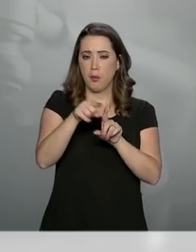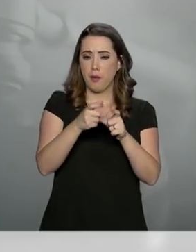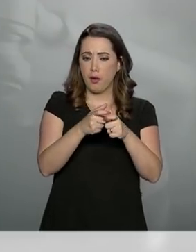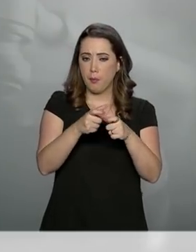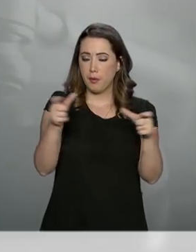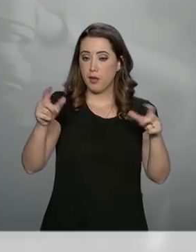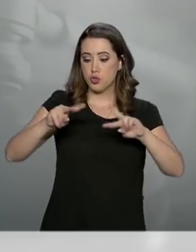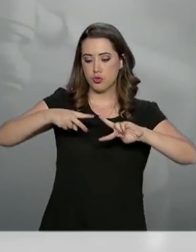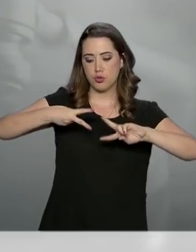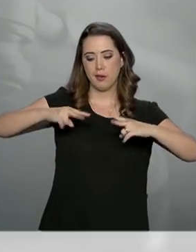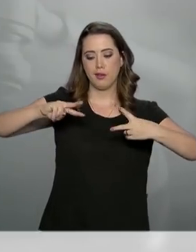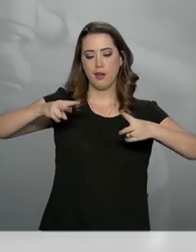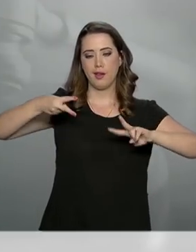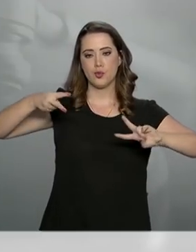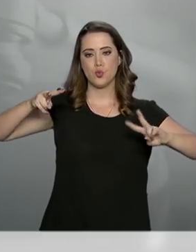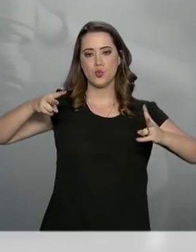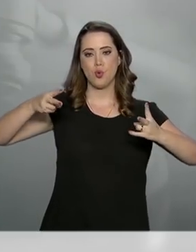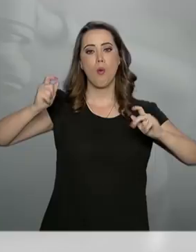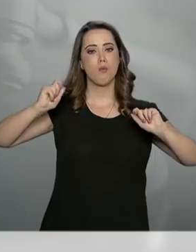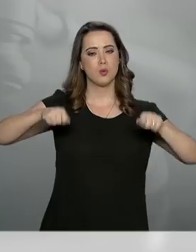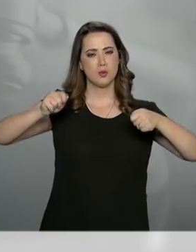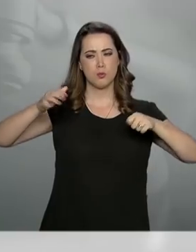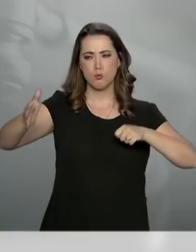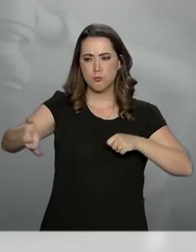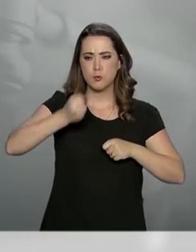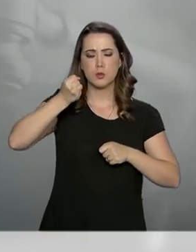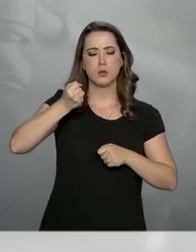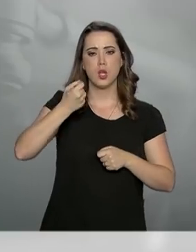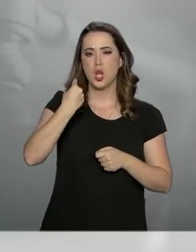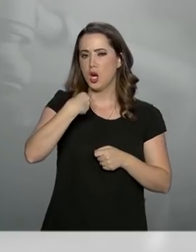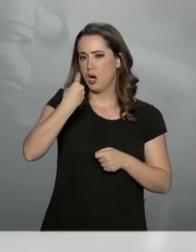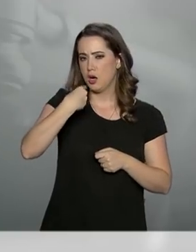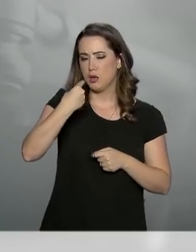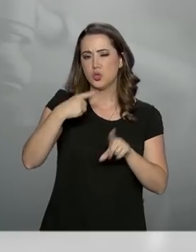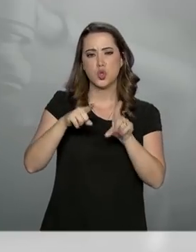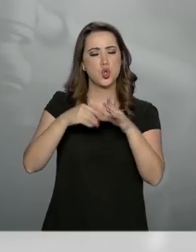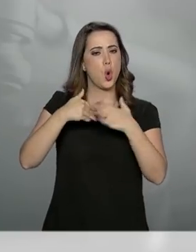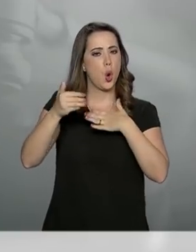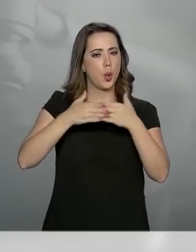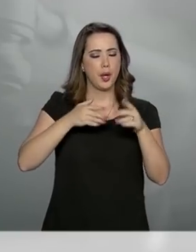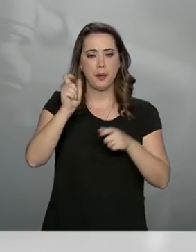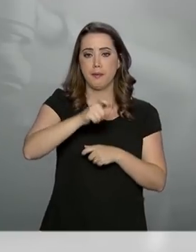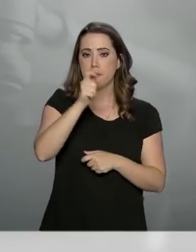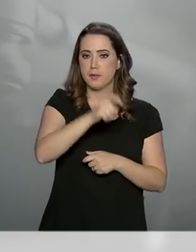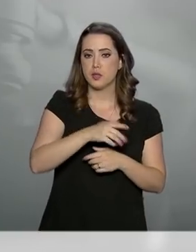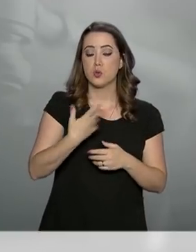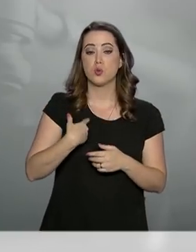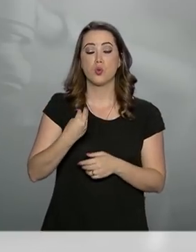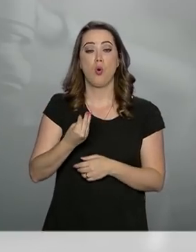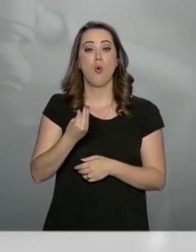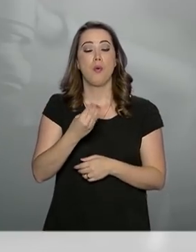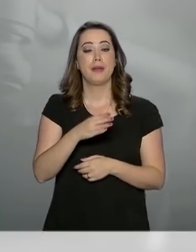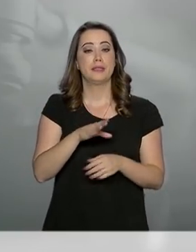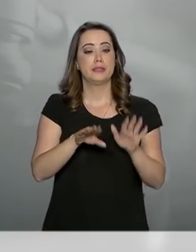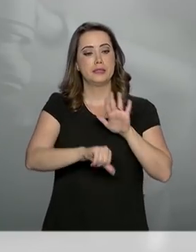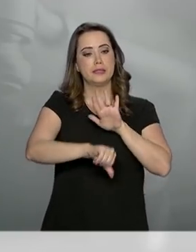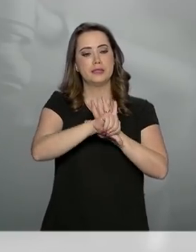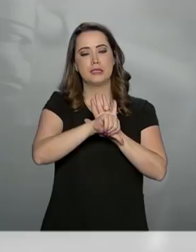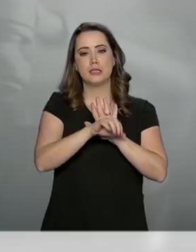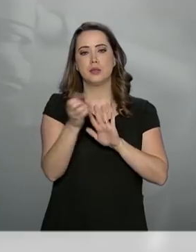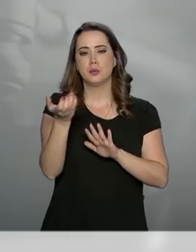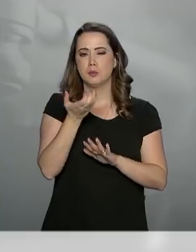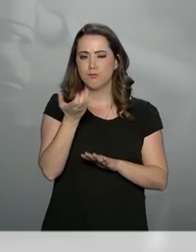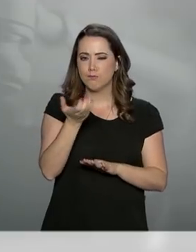banco genético para permitir que seja colhido material biológico de qualquer pessoa que Cometa crime doloso ou seja Com